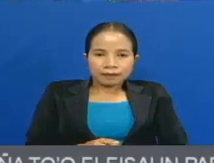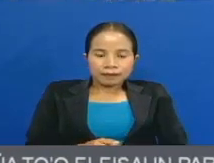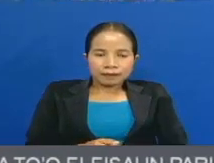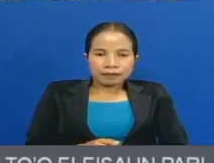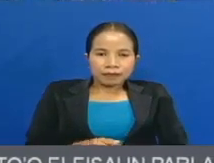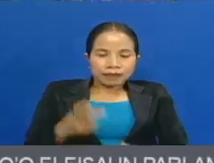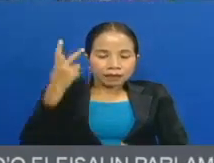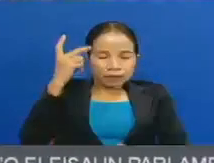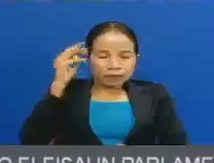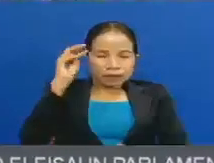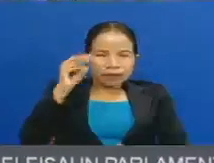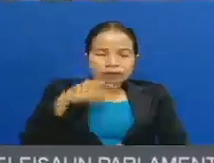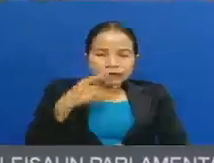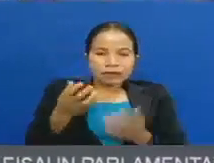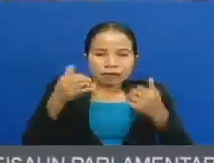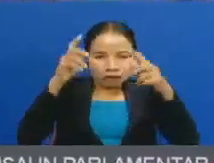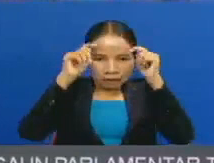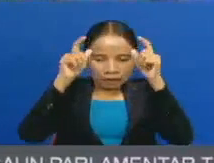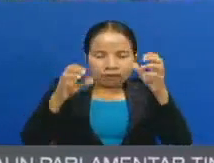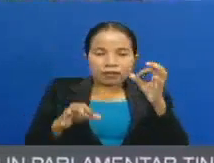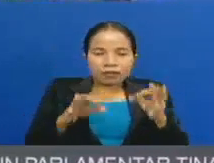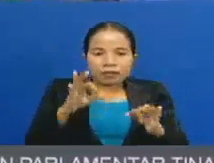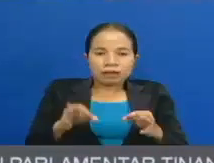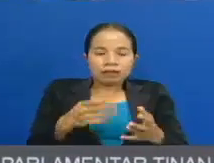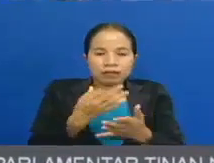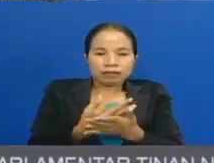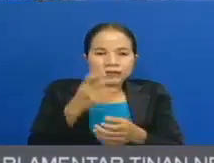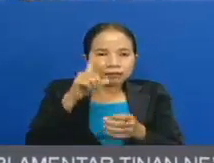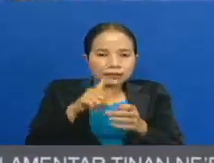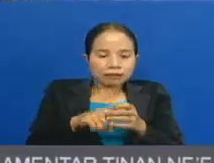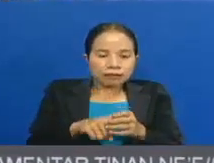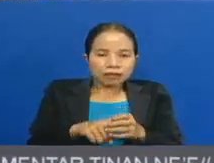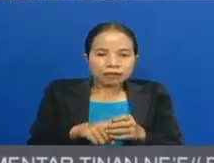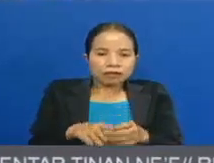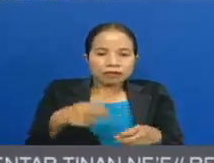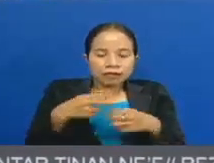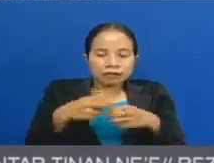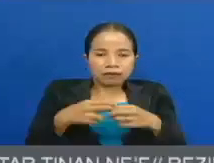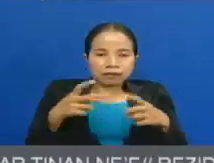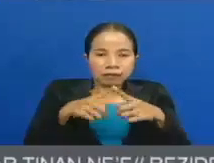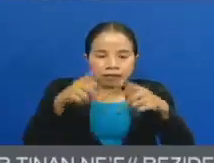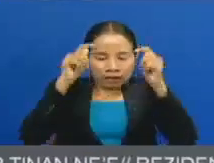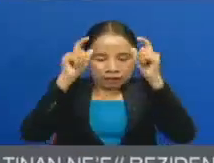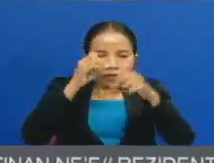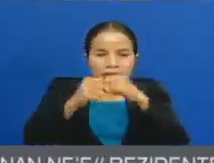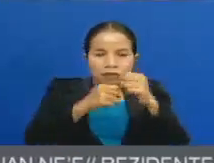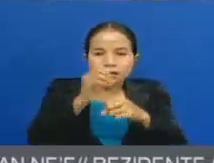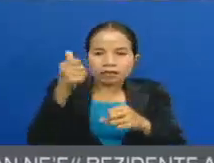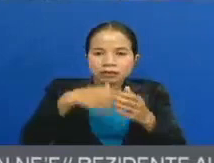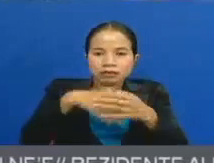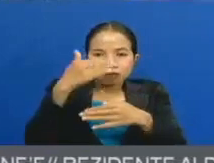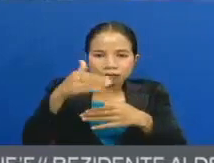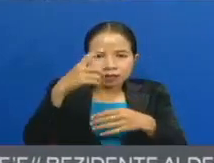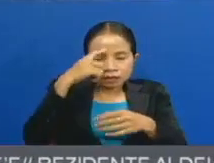o governo sublina, da União Timor-Leste depende de um fundo petrolífero, nem de forisco para Timor e retina sanulo oinho. Também